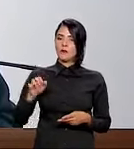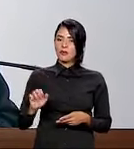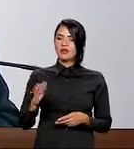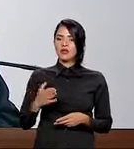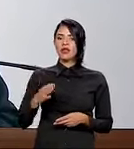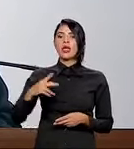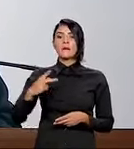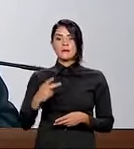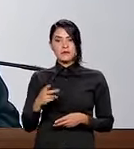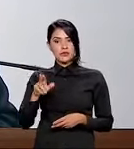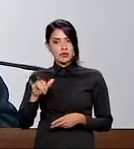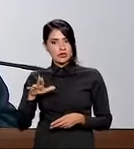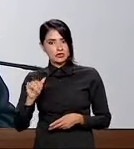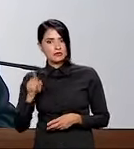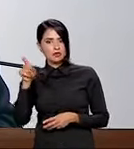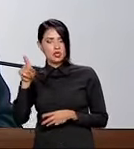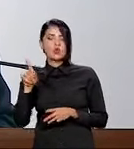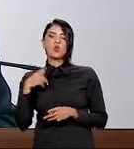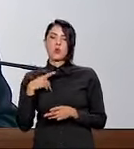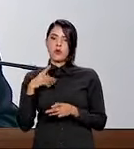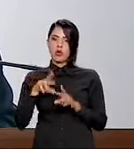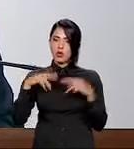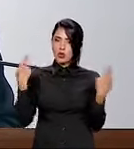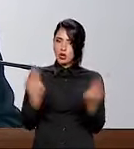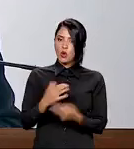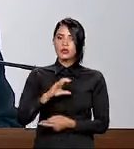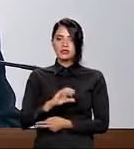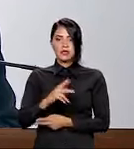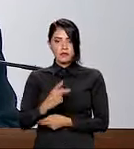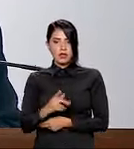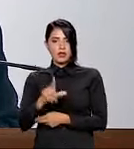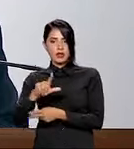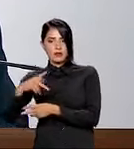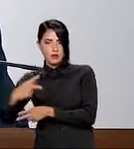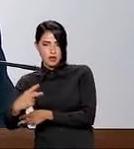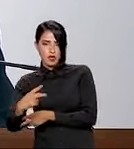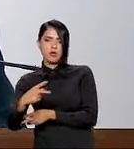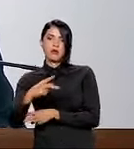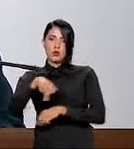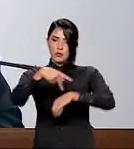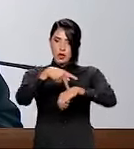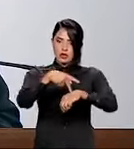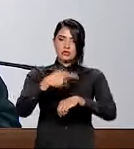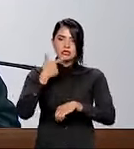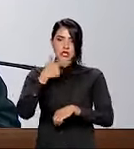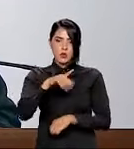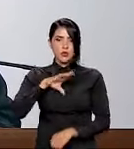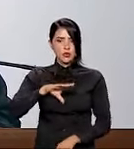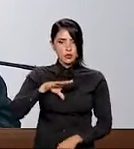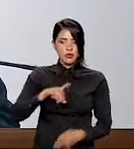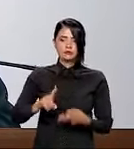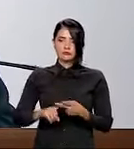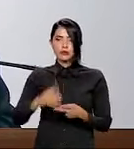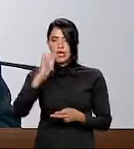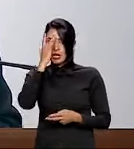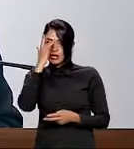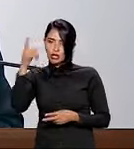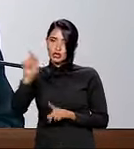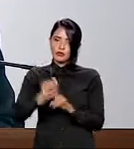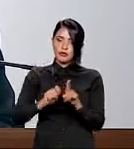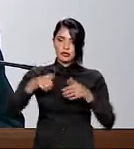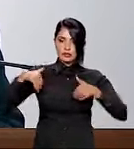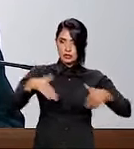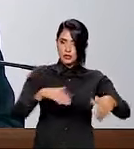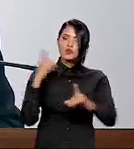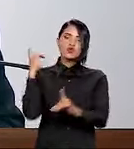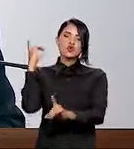São Tomé e Príncipe uma reunião sobre a CPLP, os países de língua portuguesa. Eu tenho que ir à Índia, sabe, em setembro, para